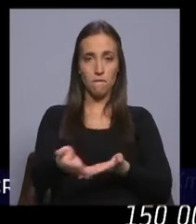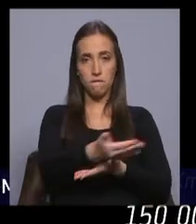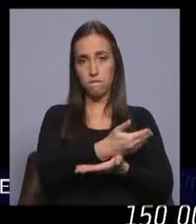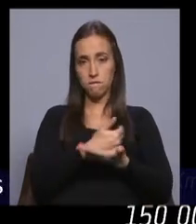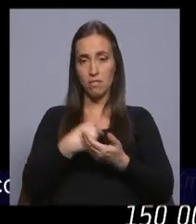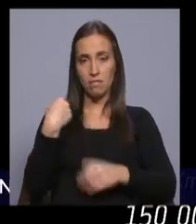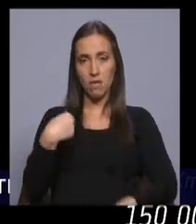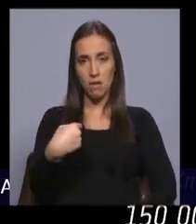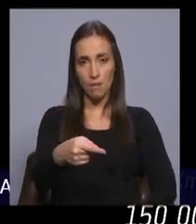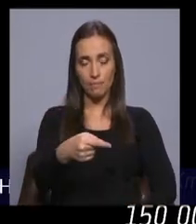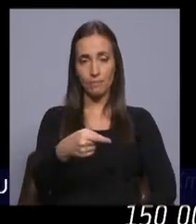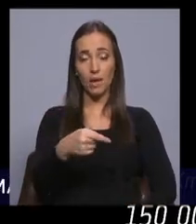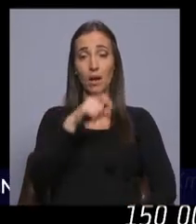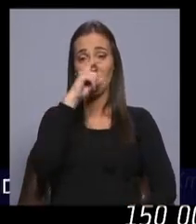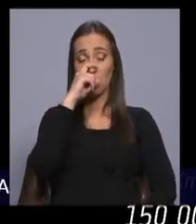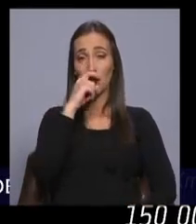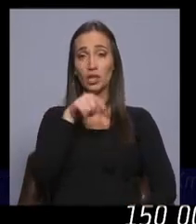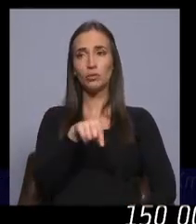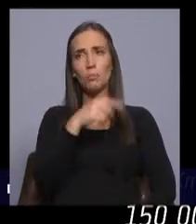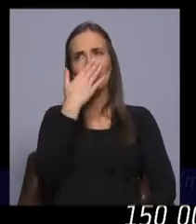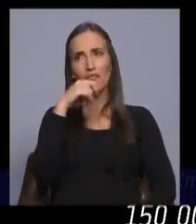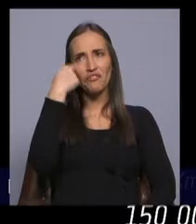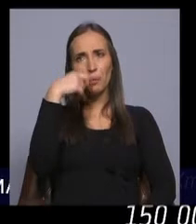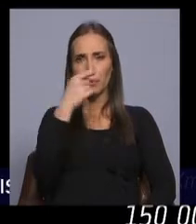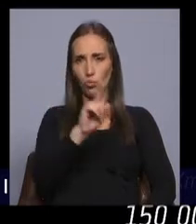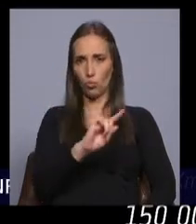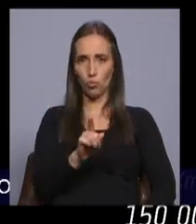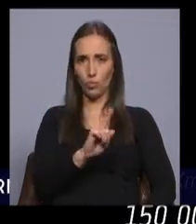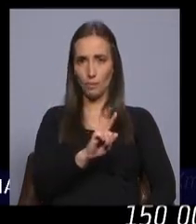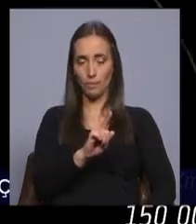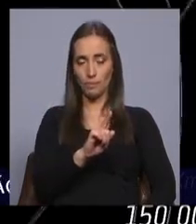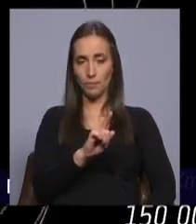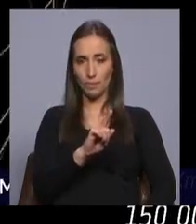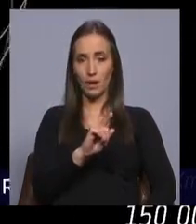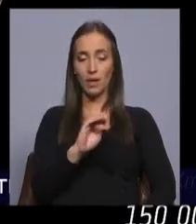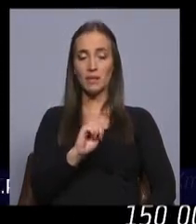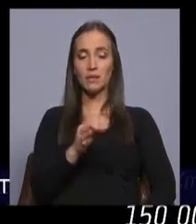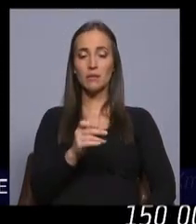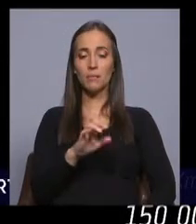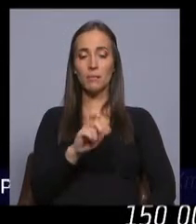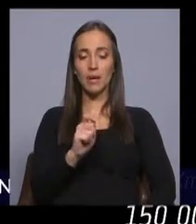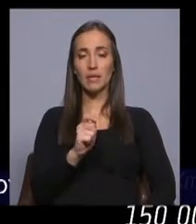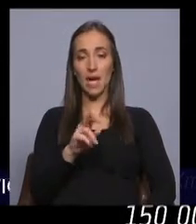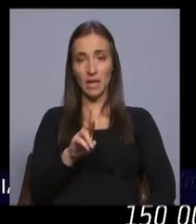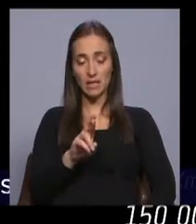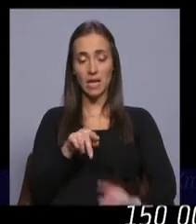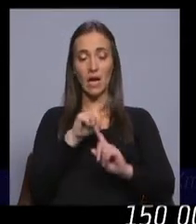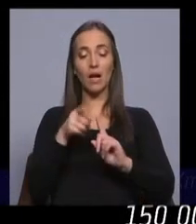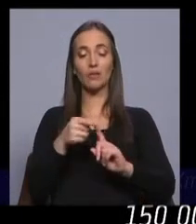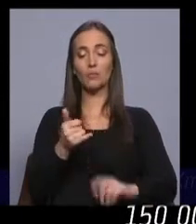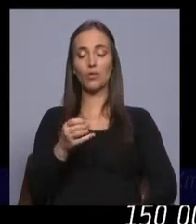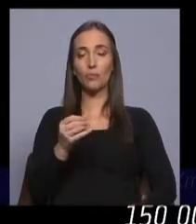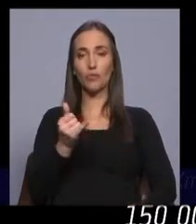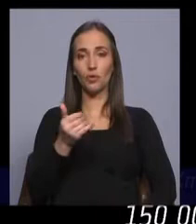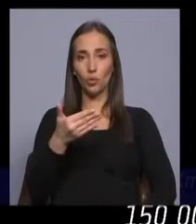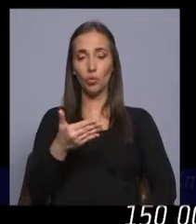diárias. E lembrar que isto não é só ficção, parece ficção científica, mas não é. A SpaceX em 2021